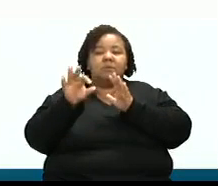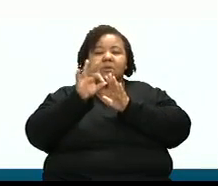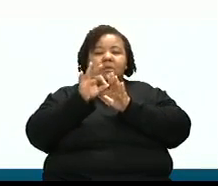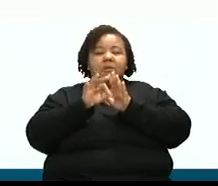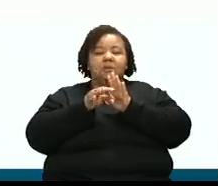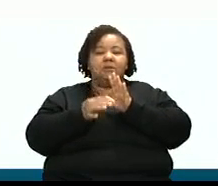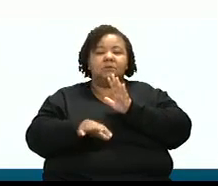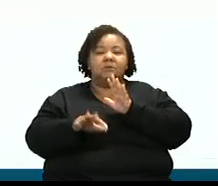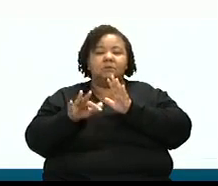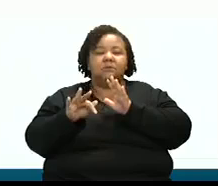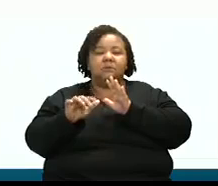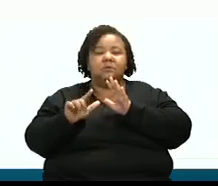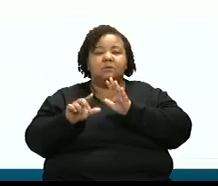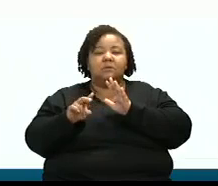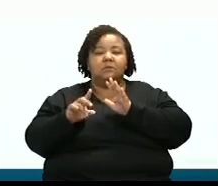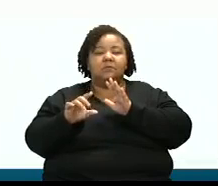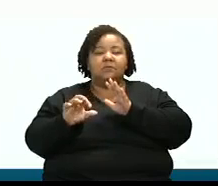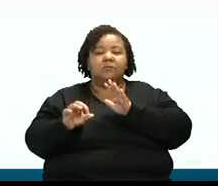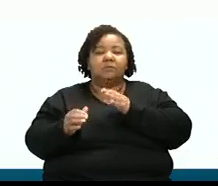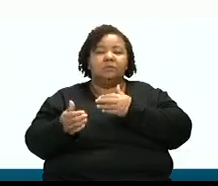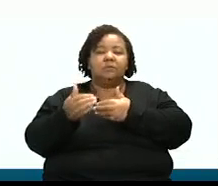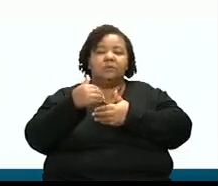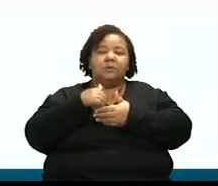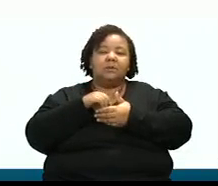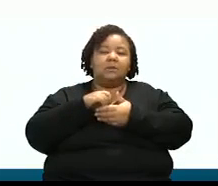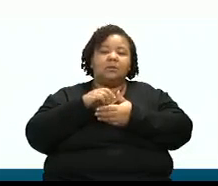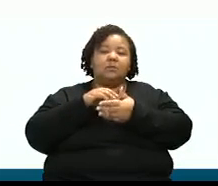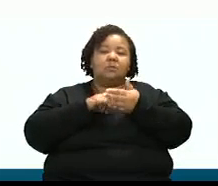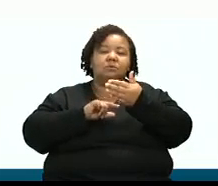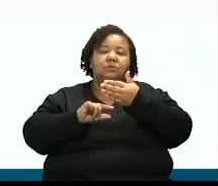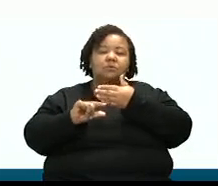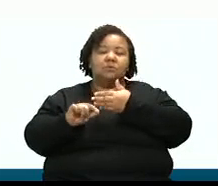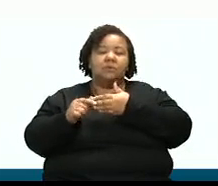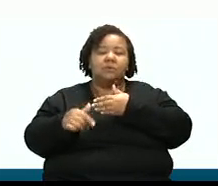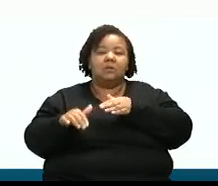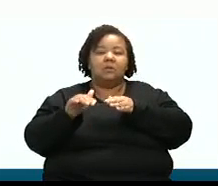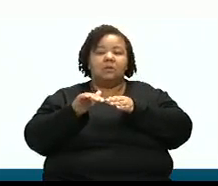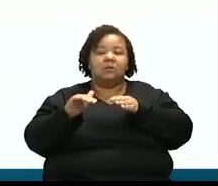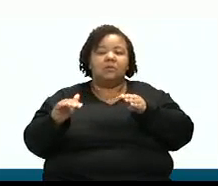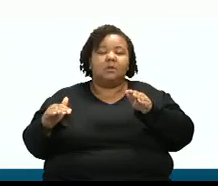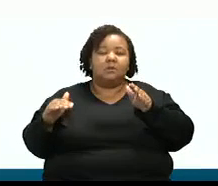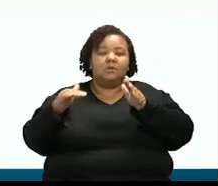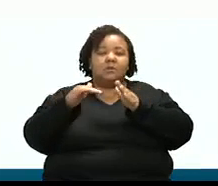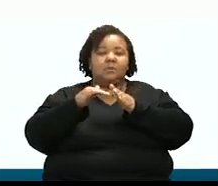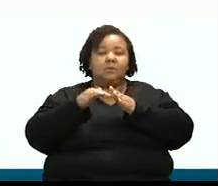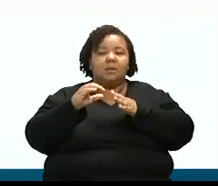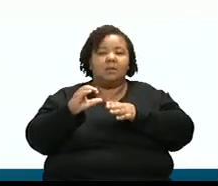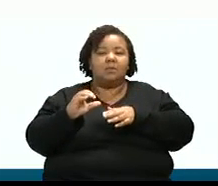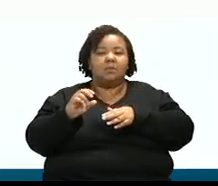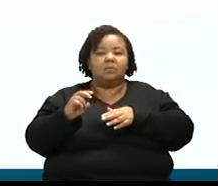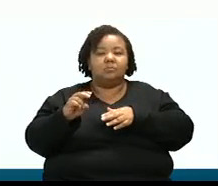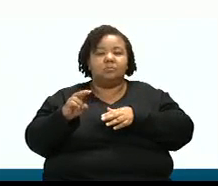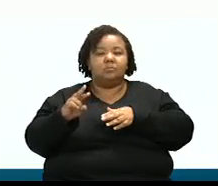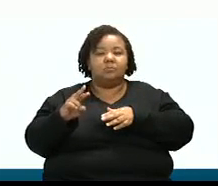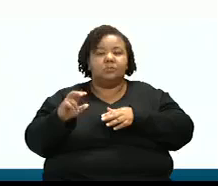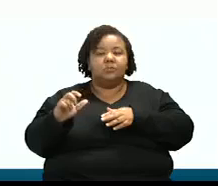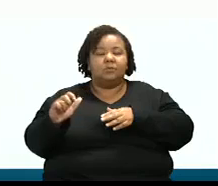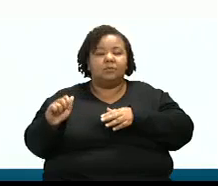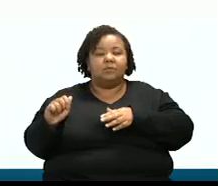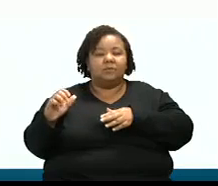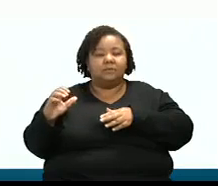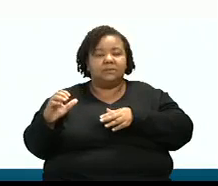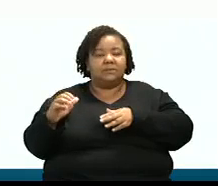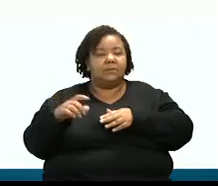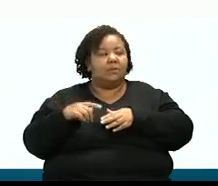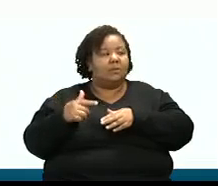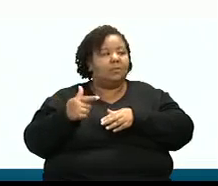que o fluido entra ou sai de uma região do plano limitada pela curva C. Então, quando nós temos a integral